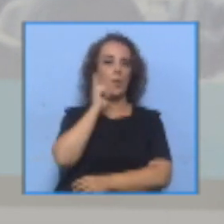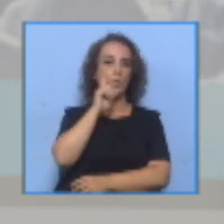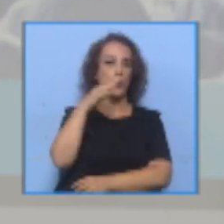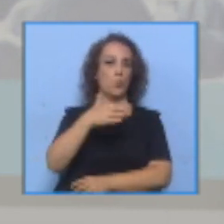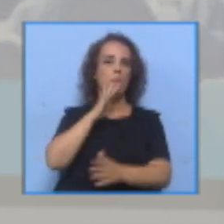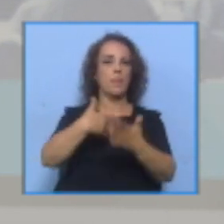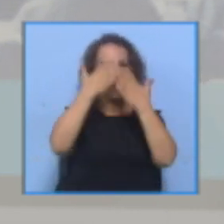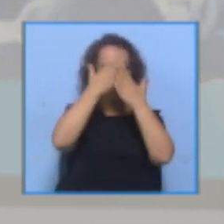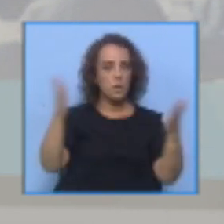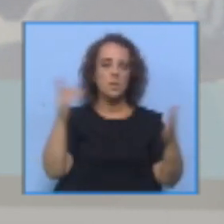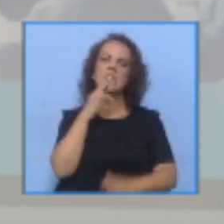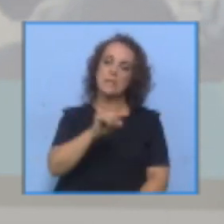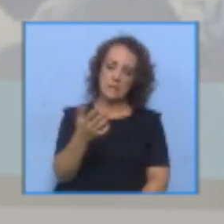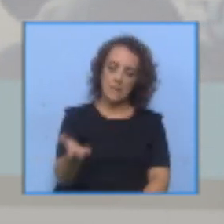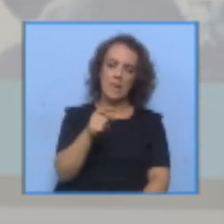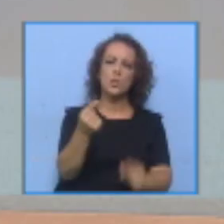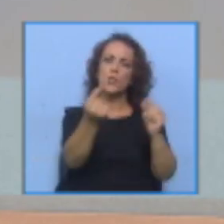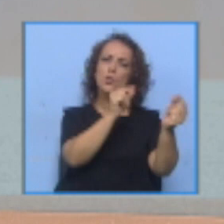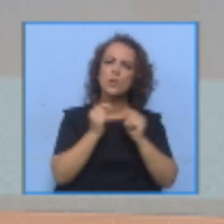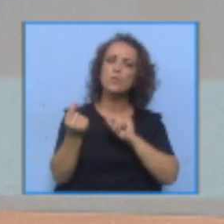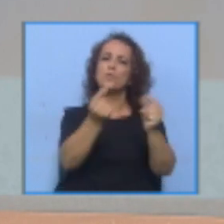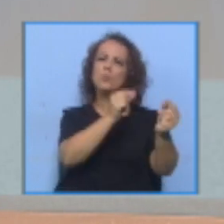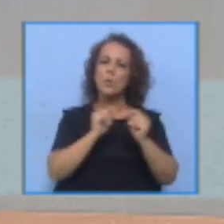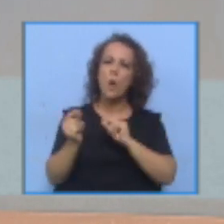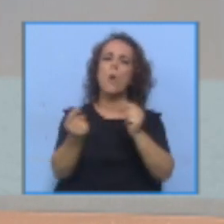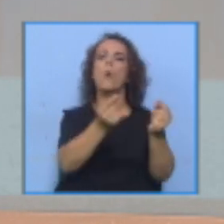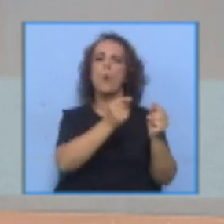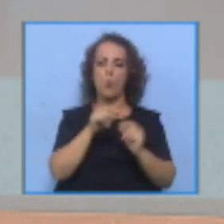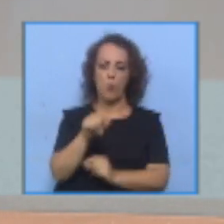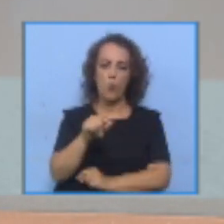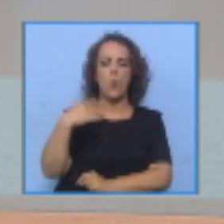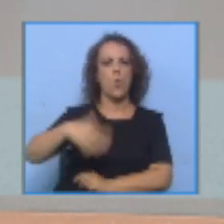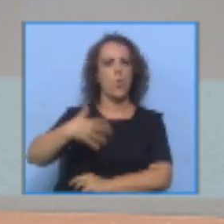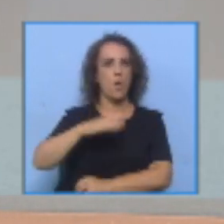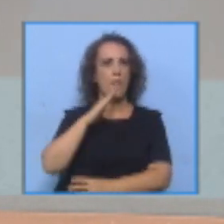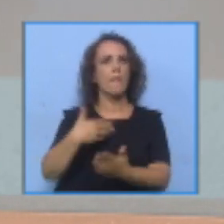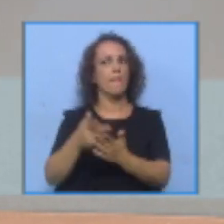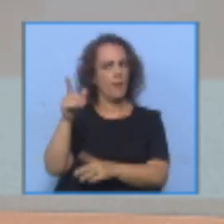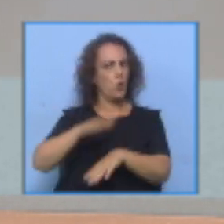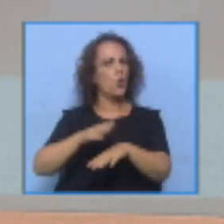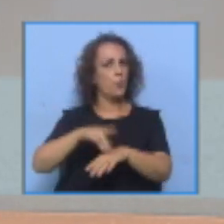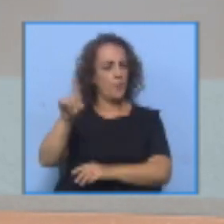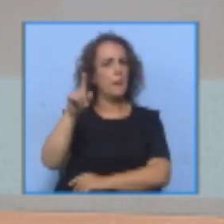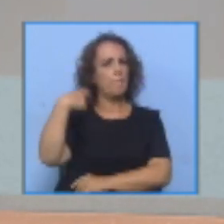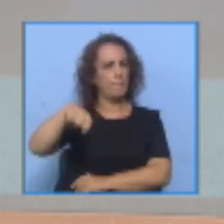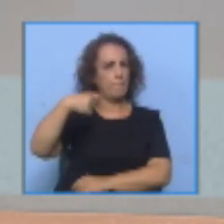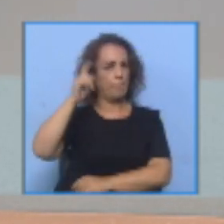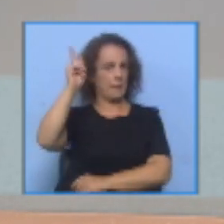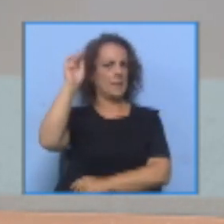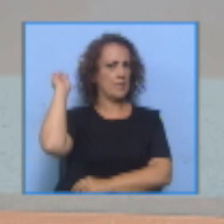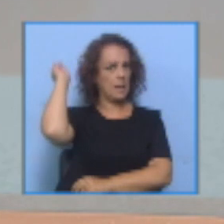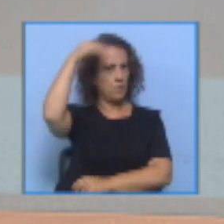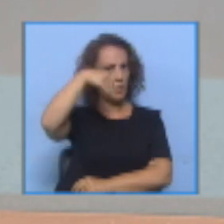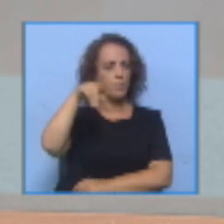a democracia. Sim, é uma discussão que tem sido um bocadinho até motivada pelo Presidente da República. Sim. O apoio